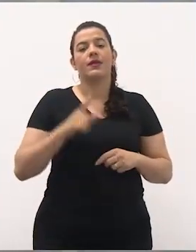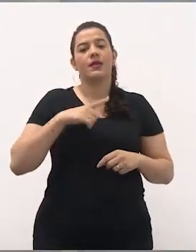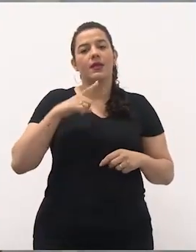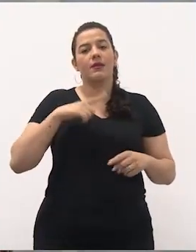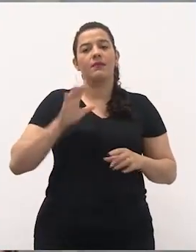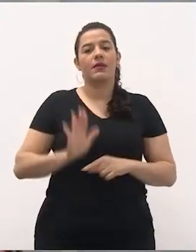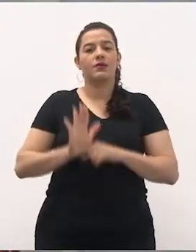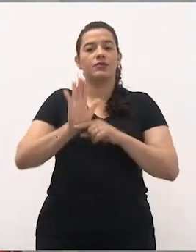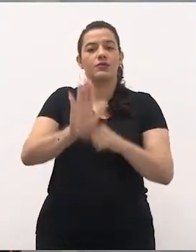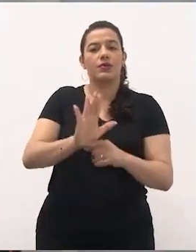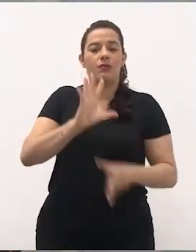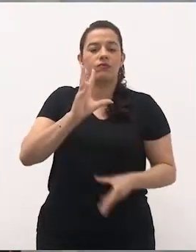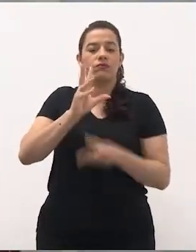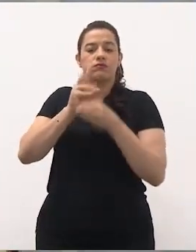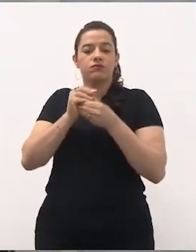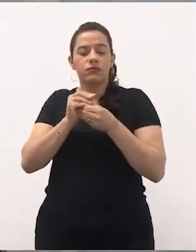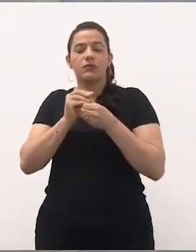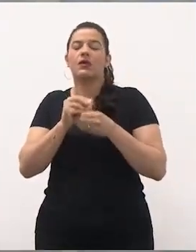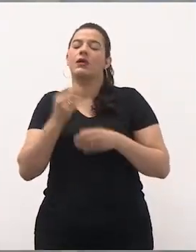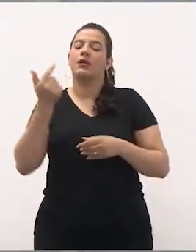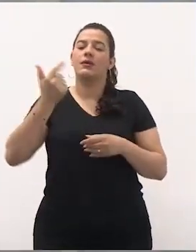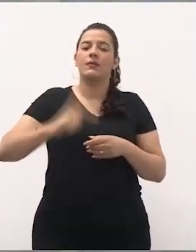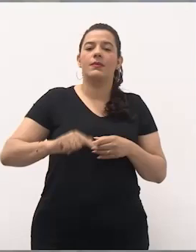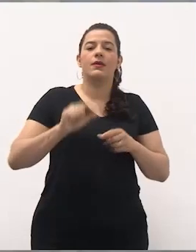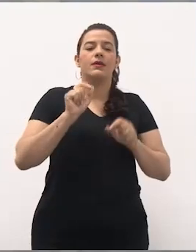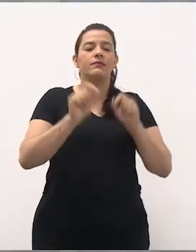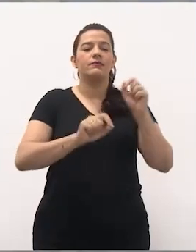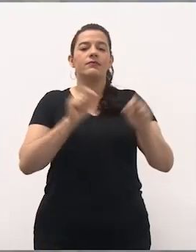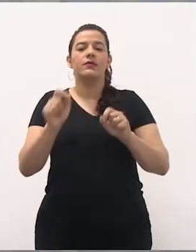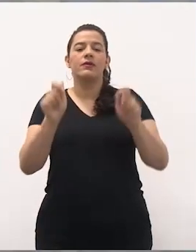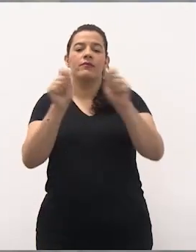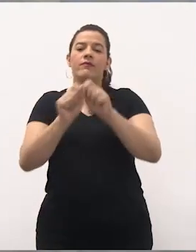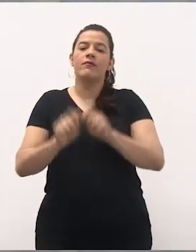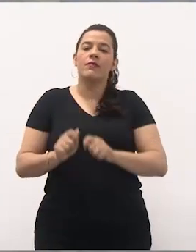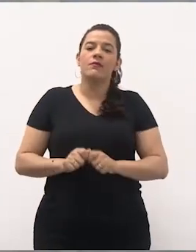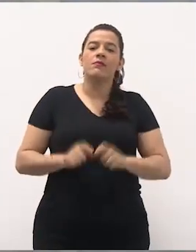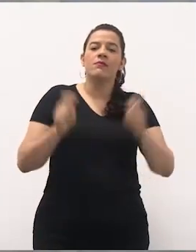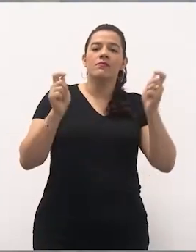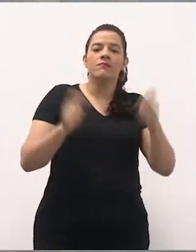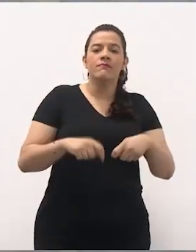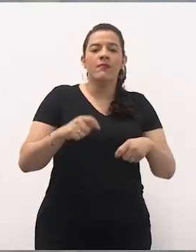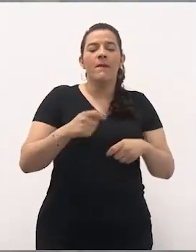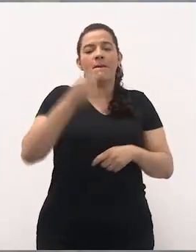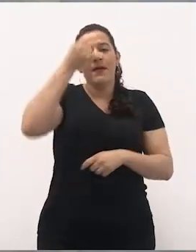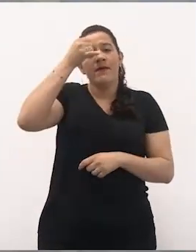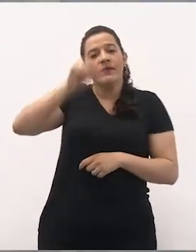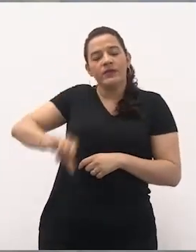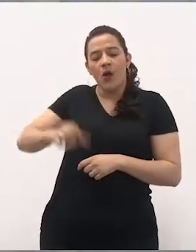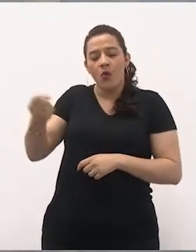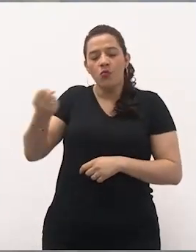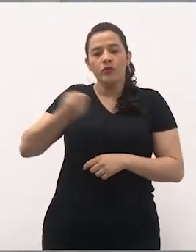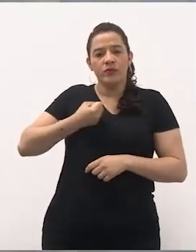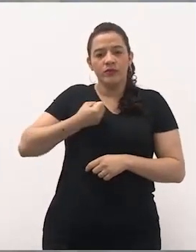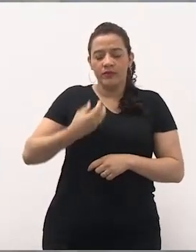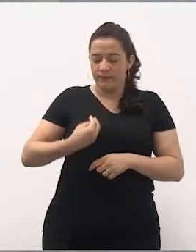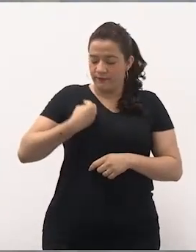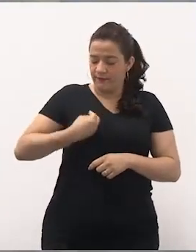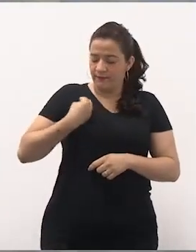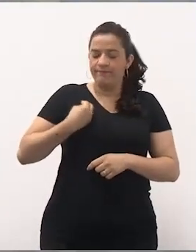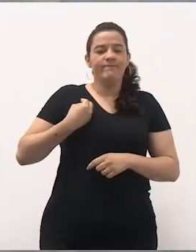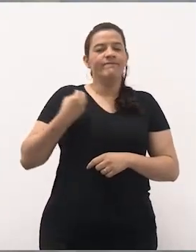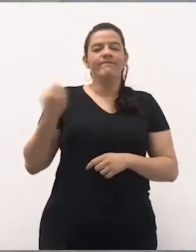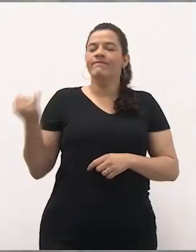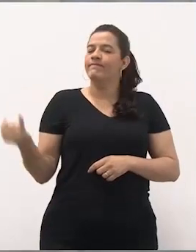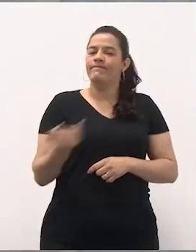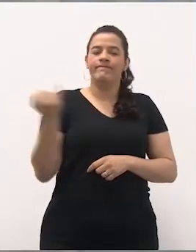concretude naquilo que pode ser feito em termos de prevenção ao suicídio e valorização da vida, né? E a